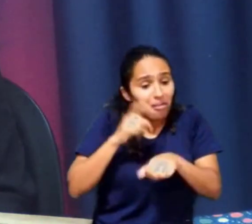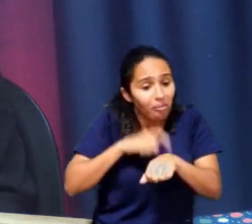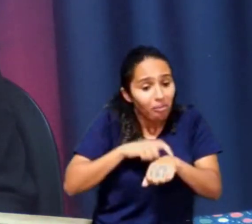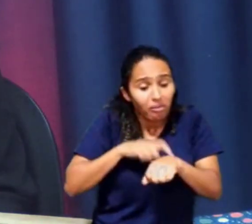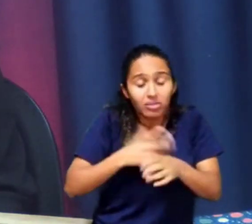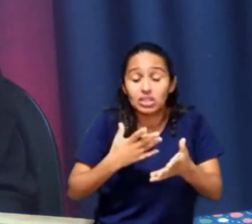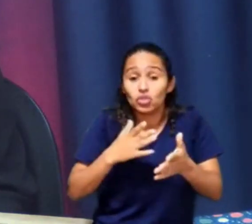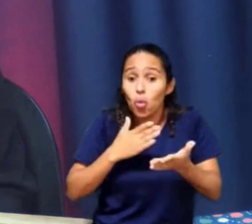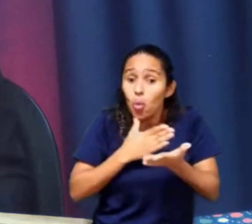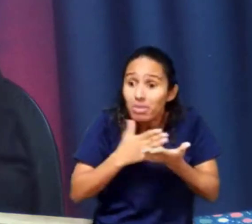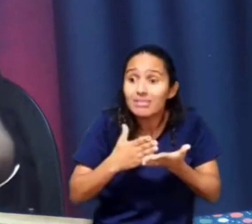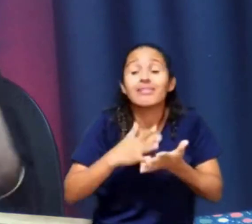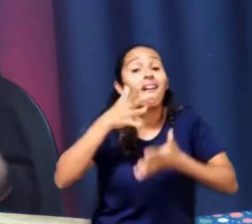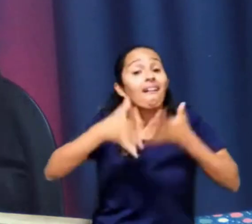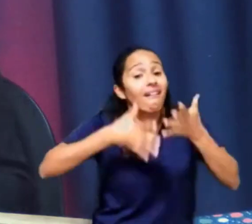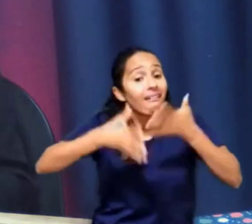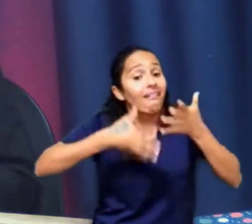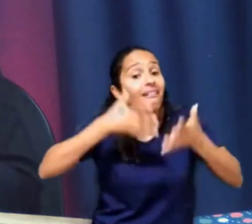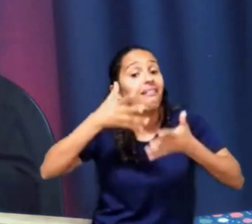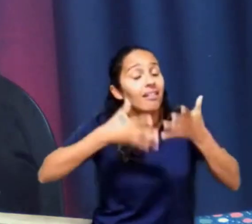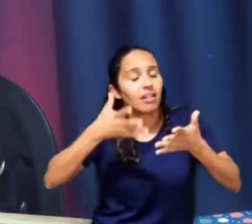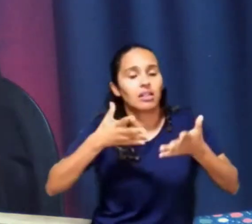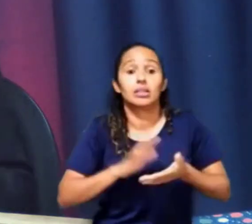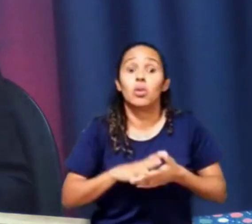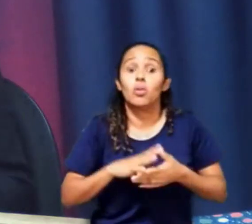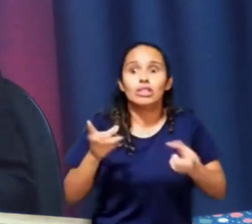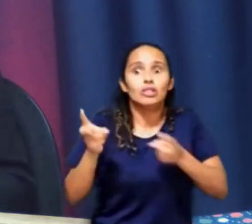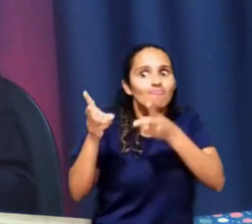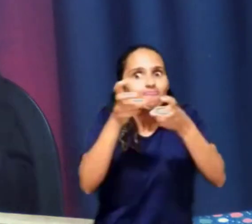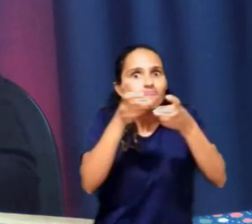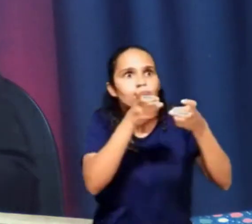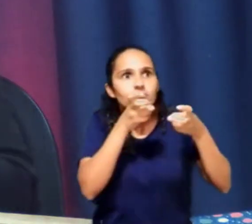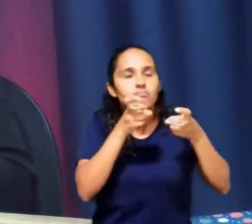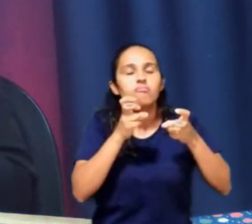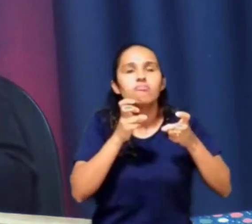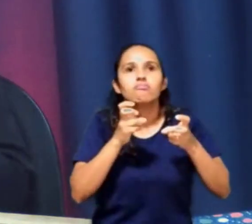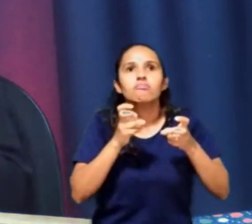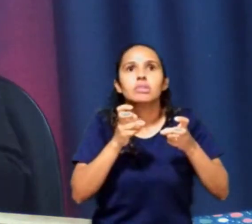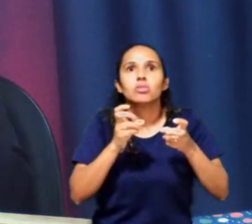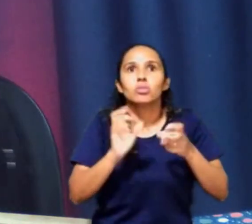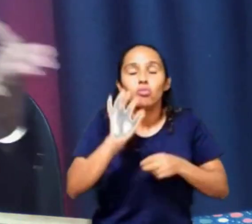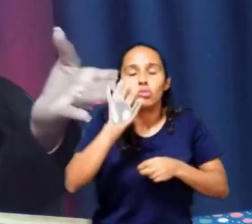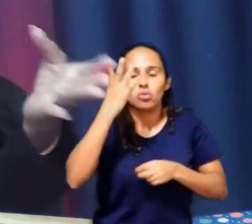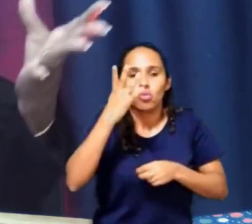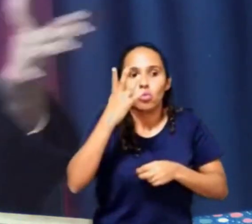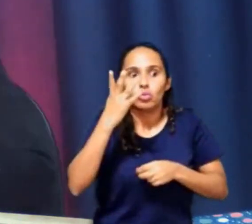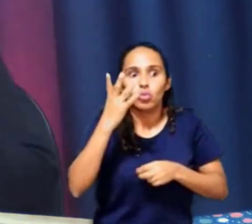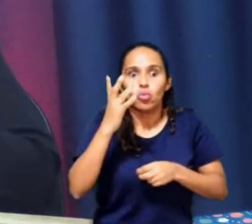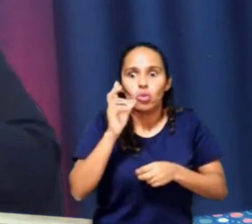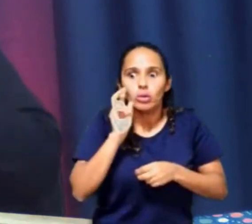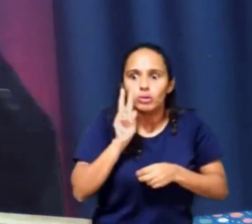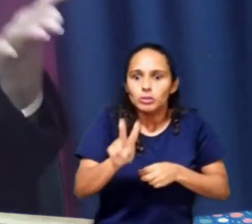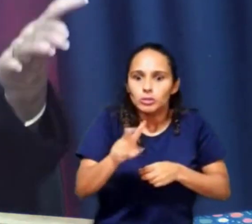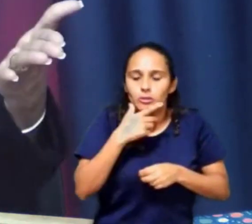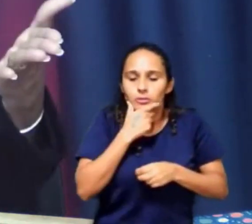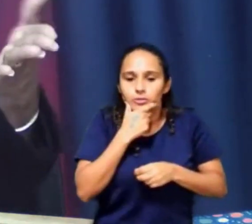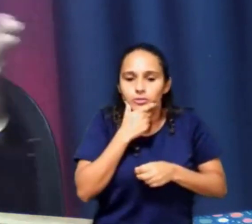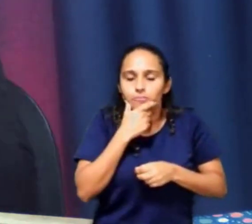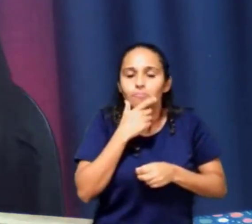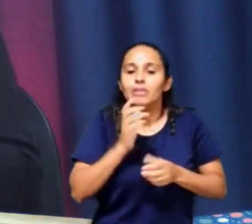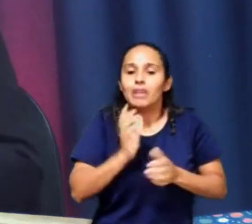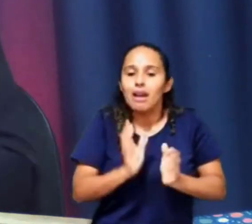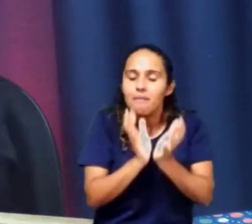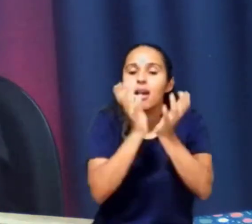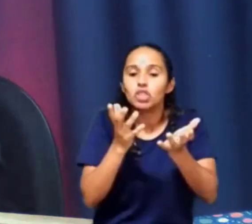percebe que tudo que aconteceu, que quando eu comecei a chegar ali na Paia, nós tínhamos uma sala de 2, começamos com 5,